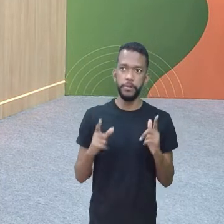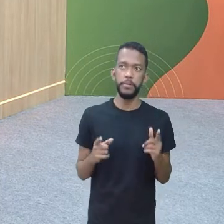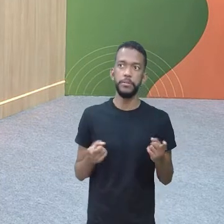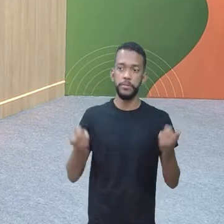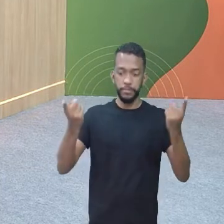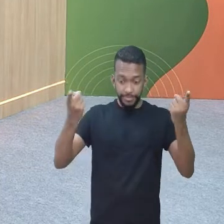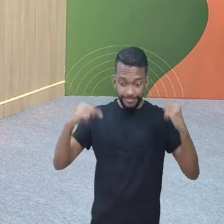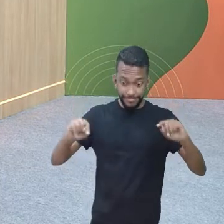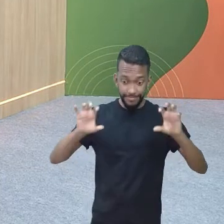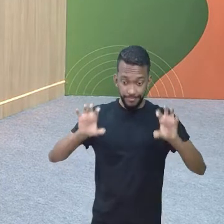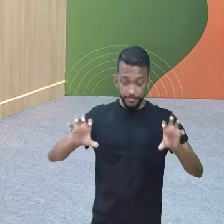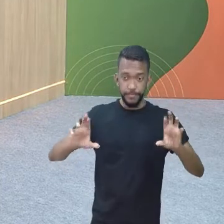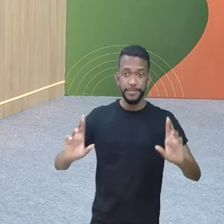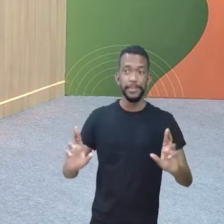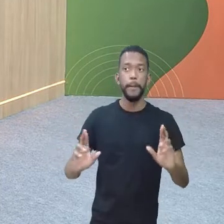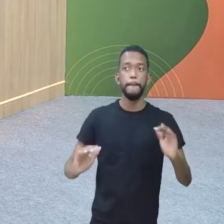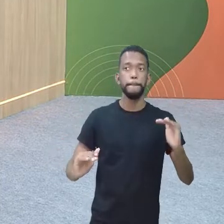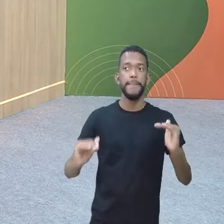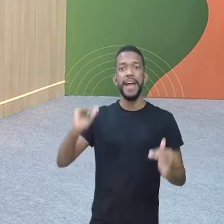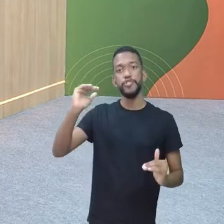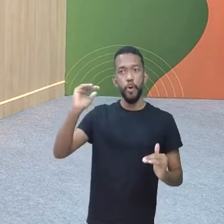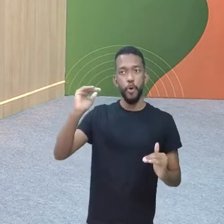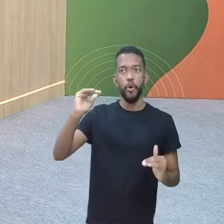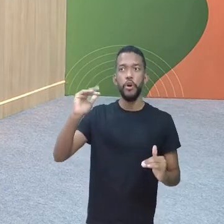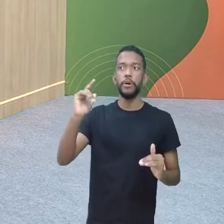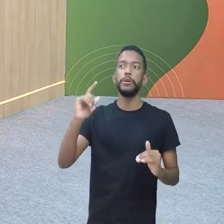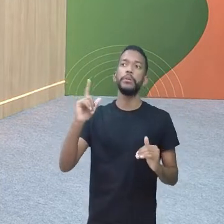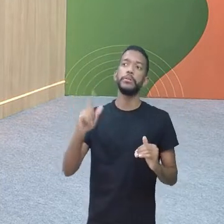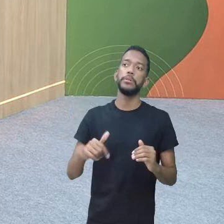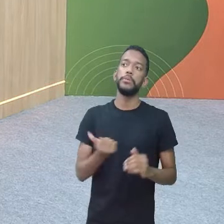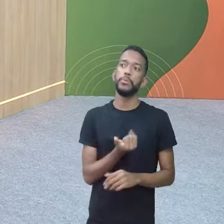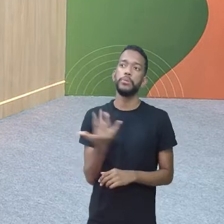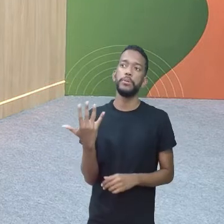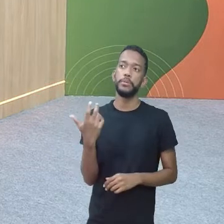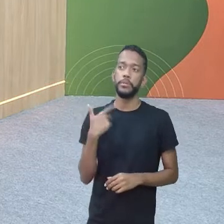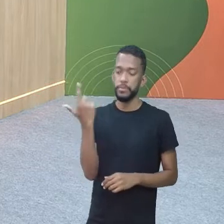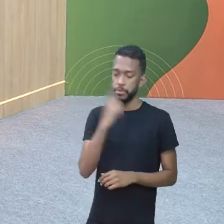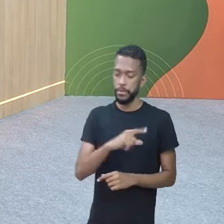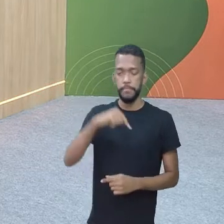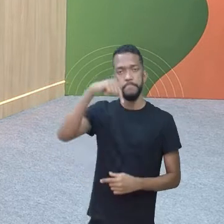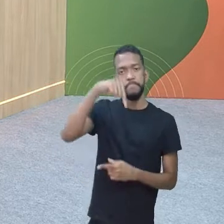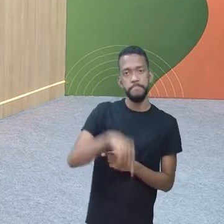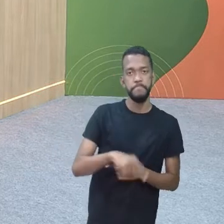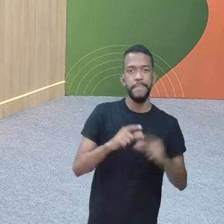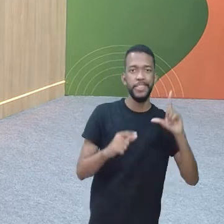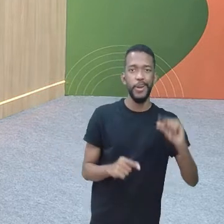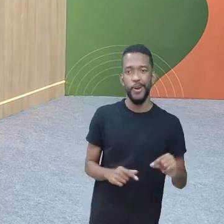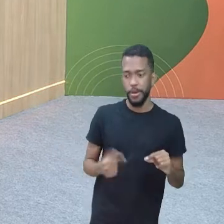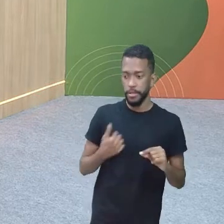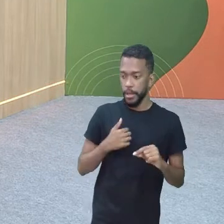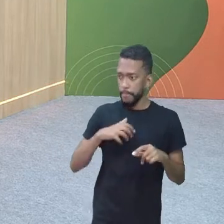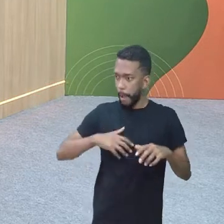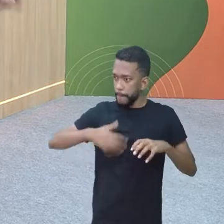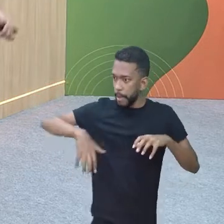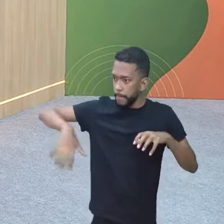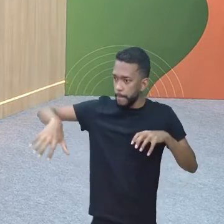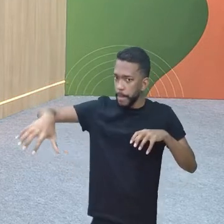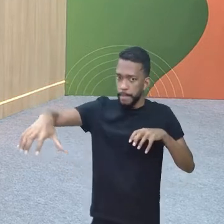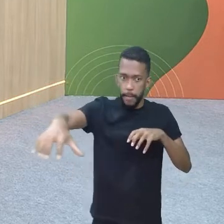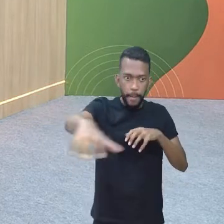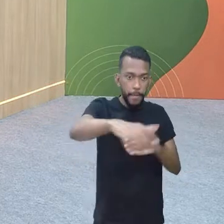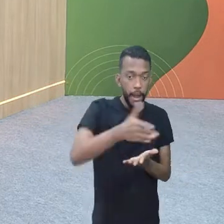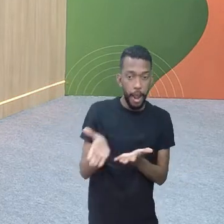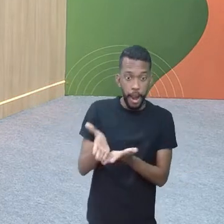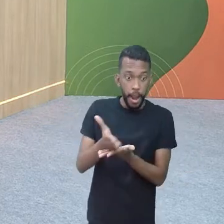quando o denominador for maior, a quantidade que eu possuo vai ser menor, porque eu vou estar dividindo com